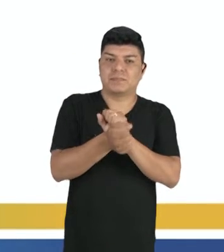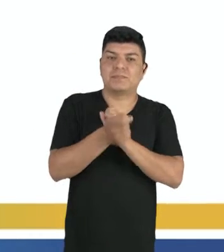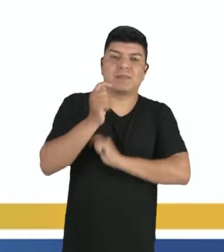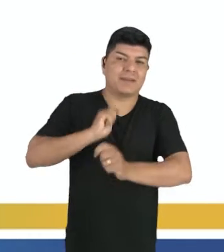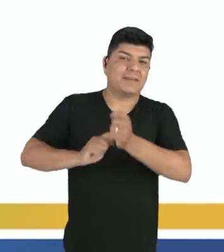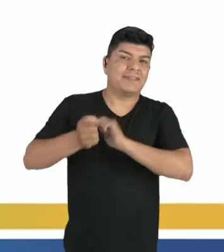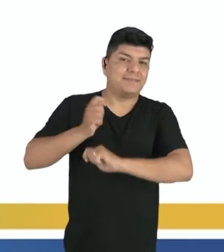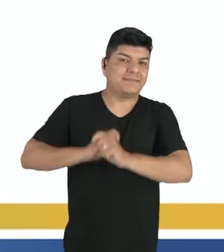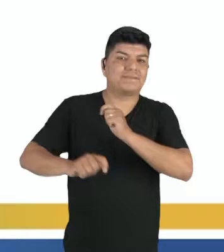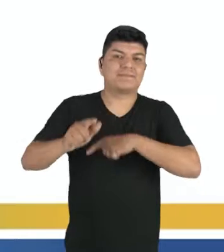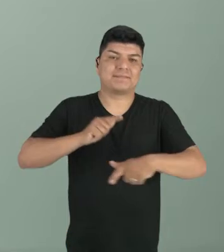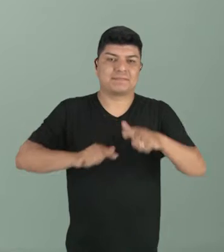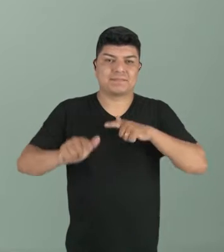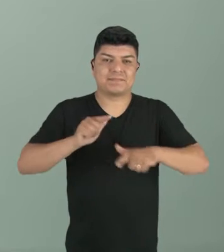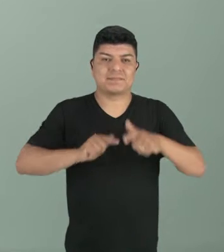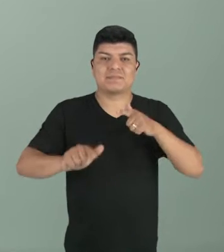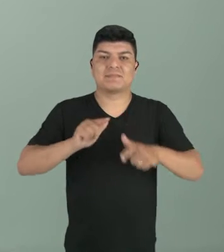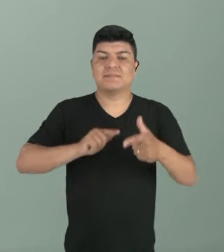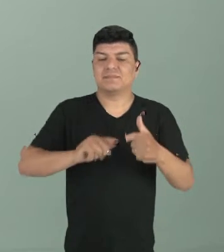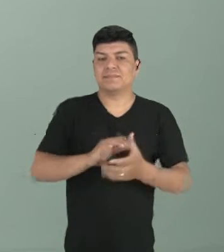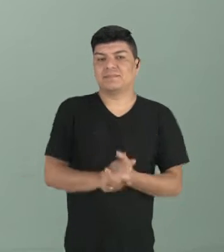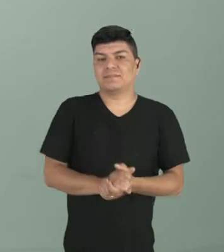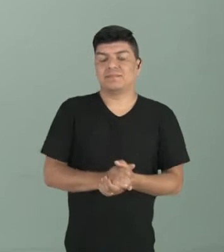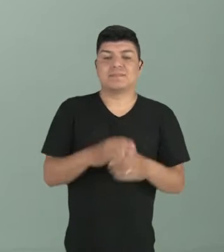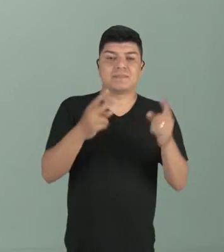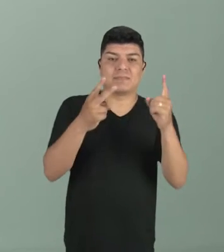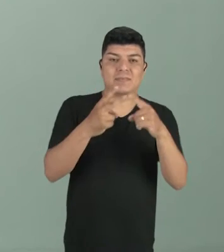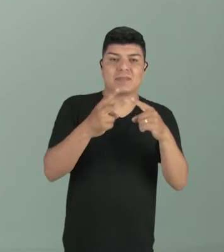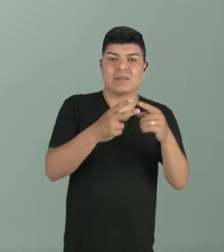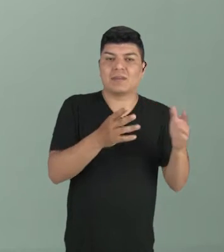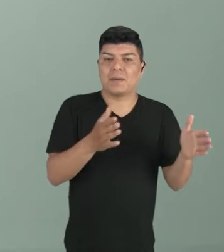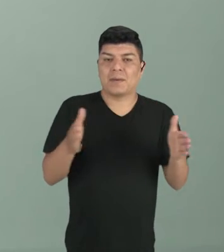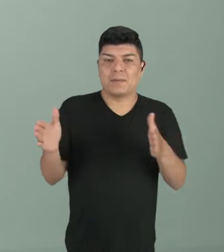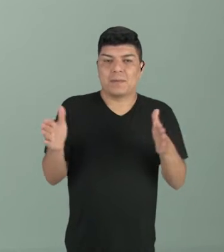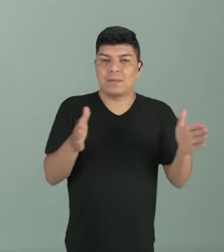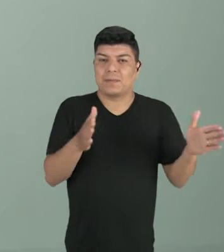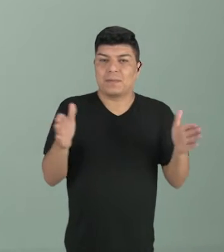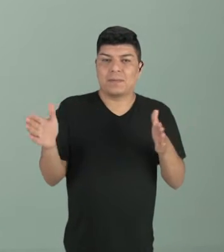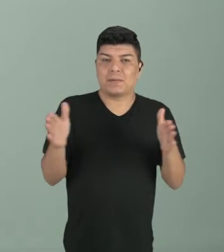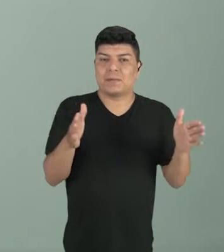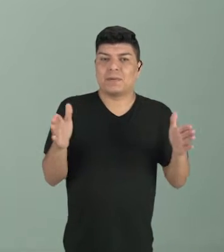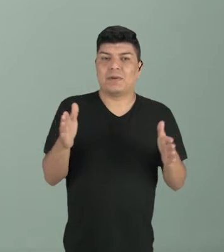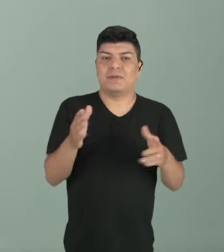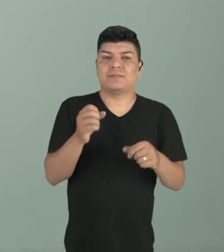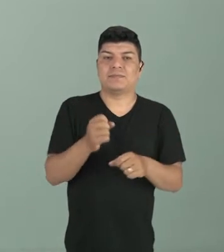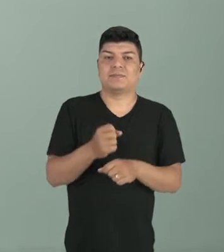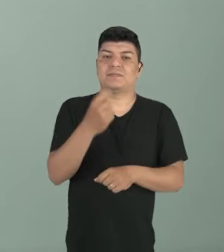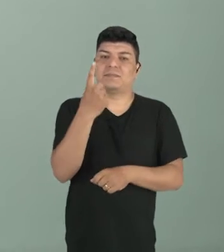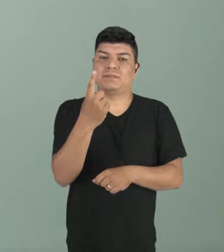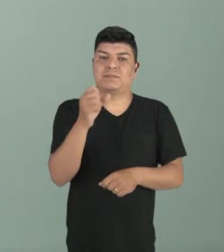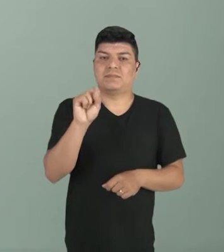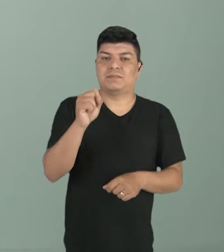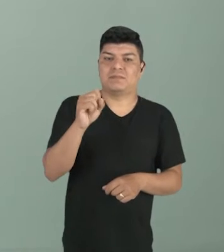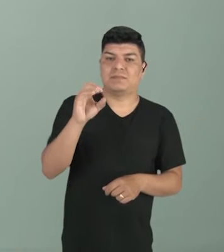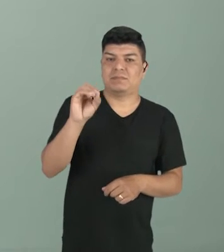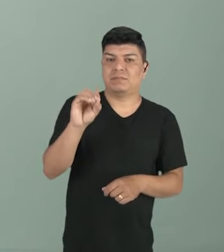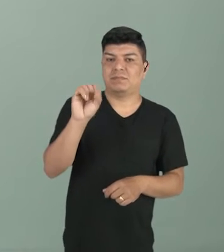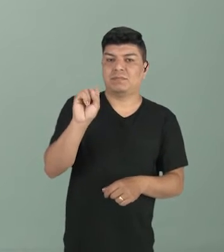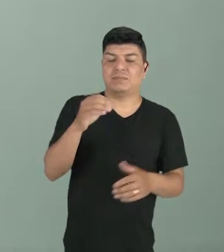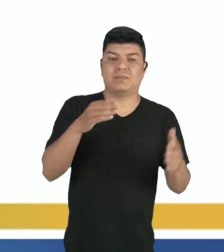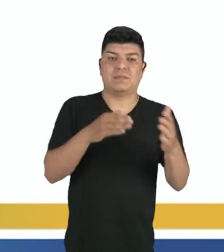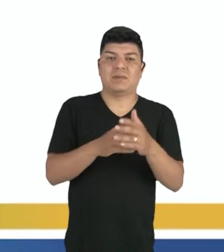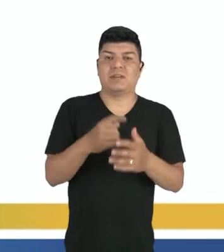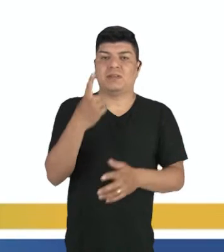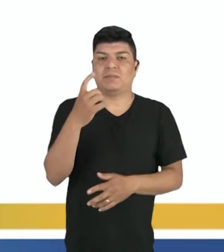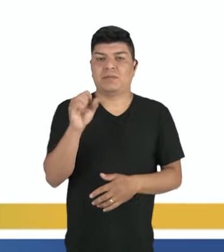questão econômica, né, no trabalho aí, tá bom? O segundo período ocorreu já em 1908 a 1930,